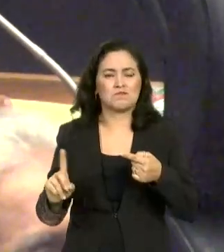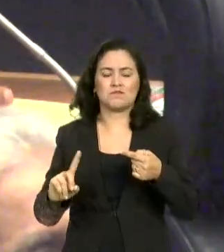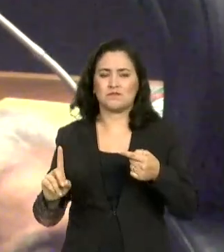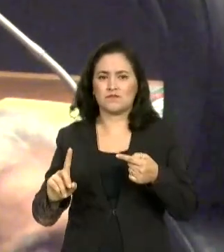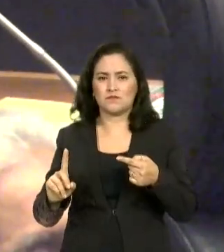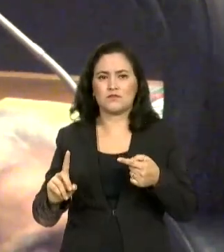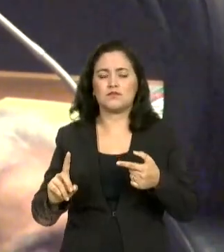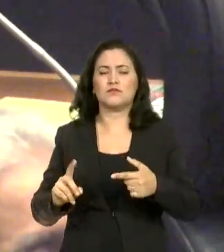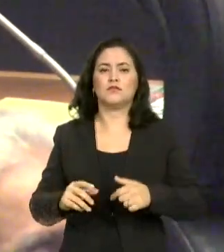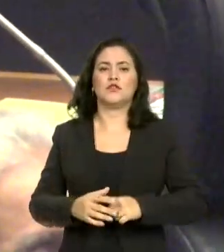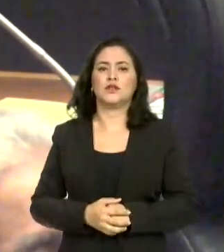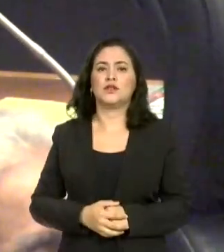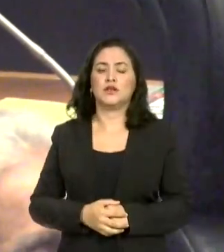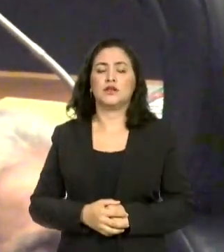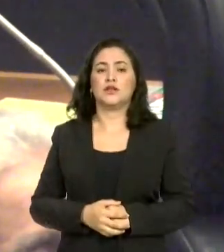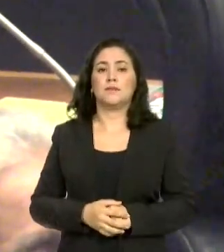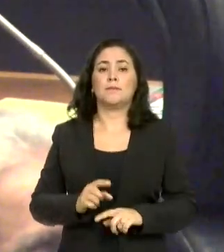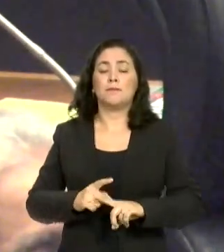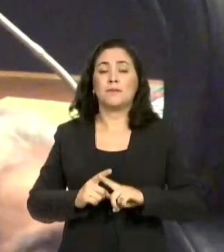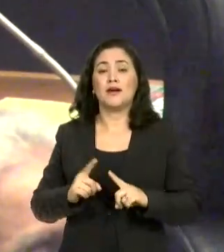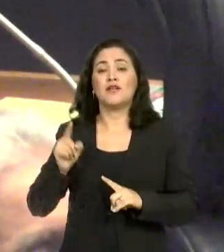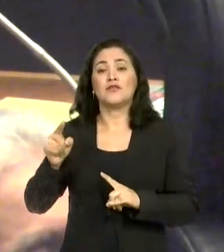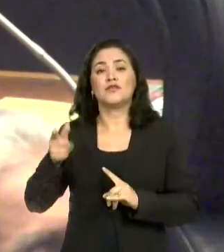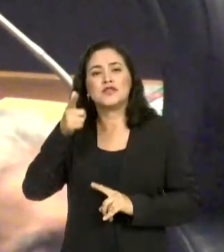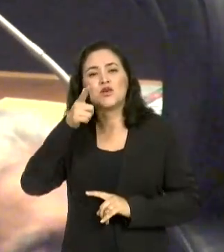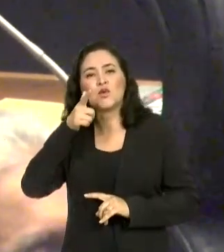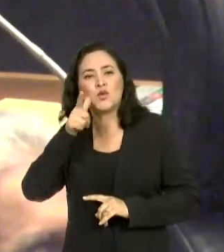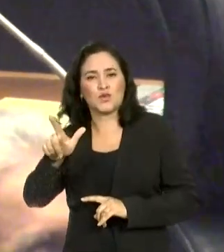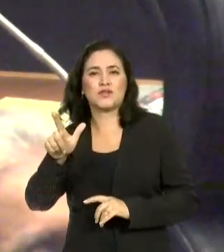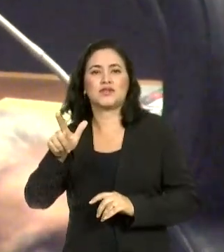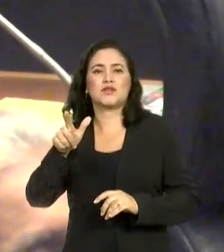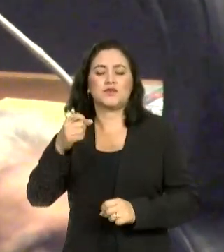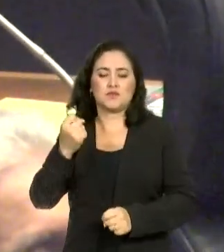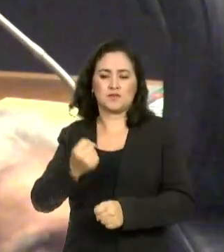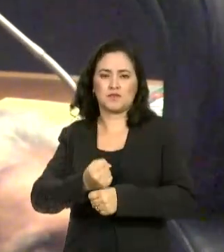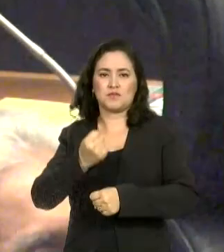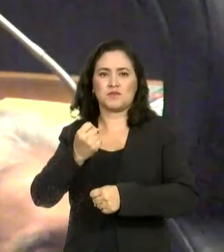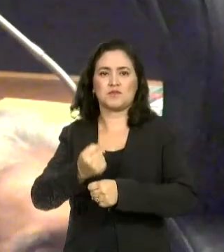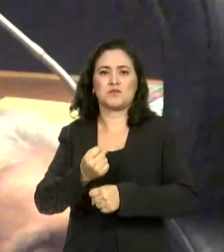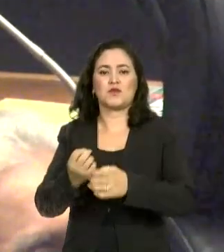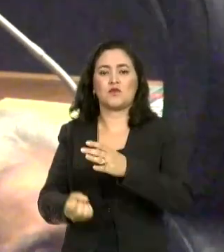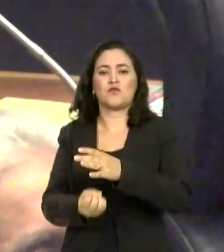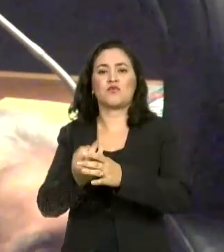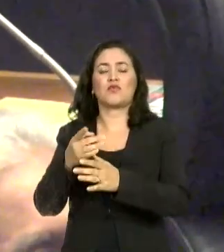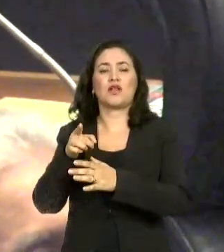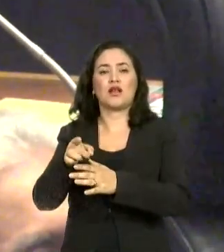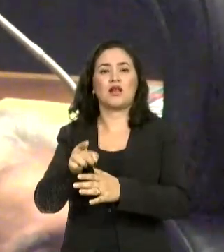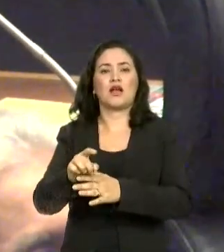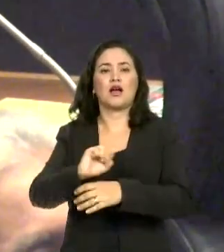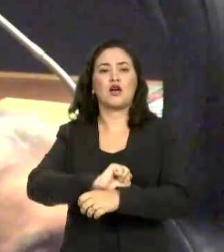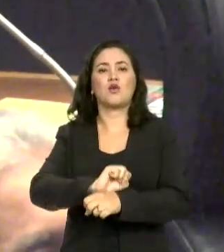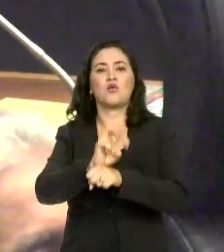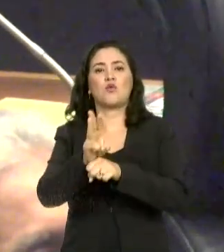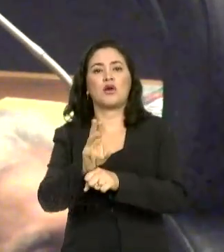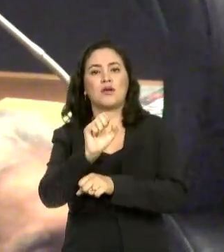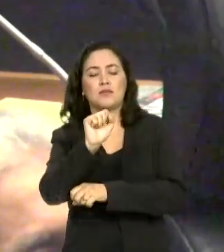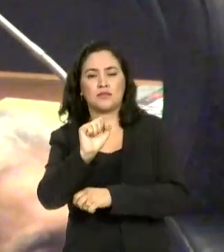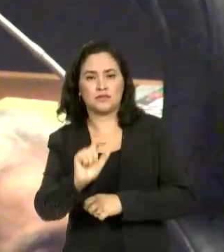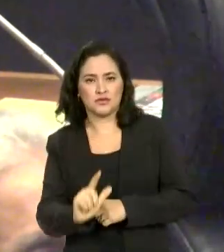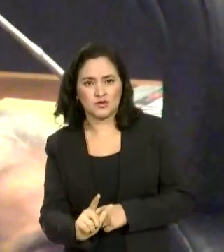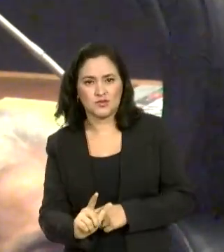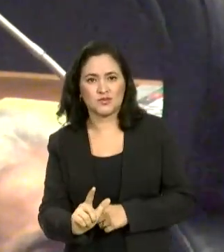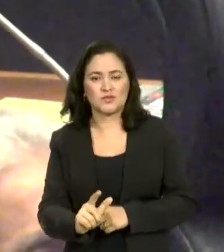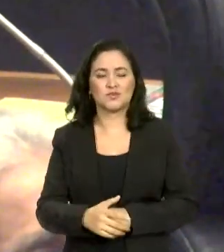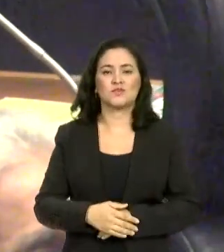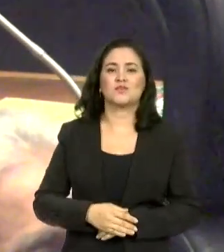avanços que você levou na área da saúde, de infraestrutura, né? A região tocantina realmente vai sentir